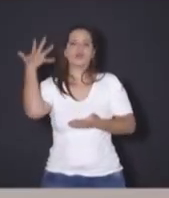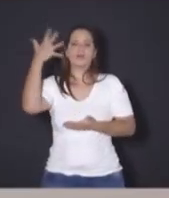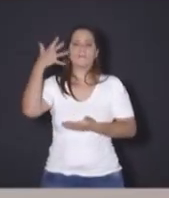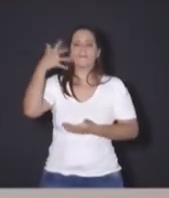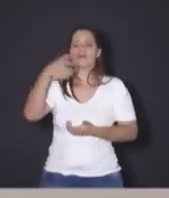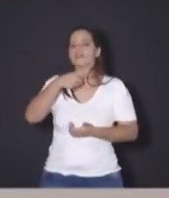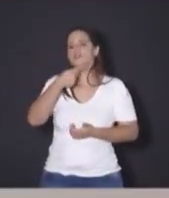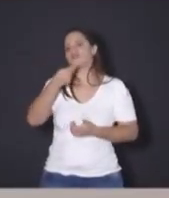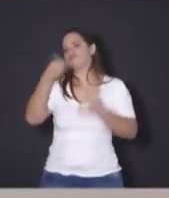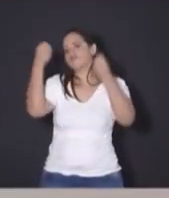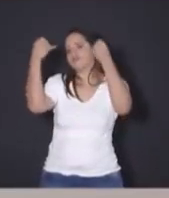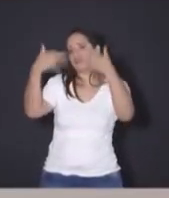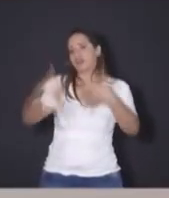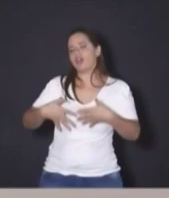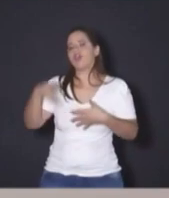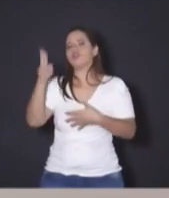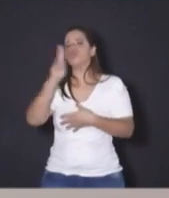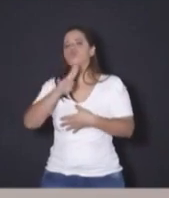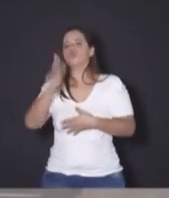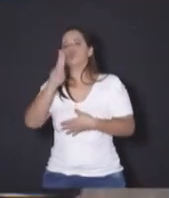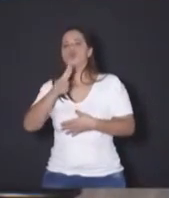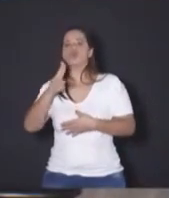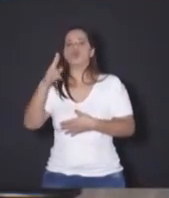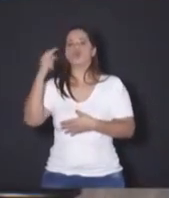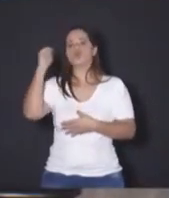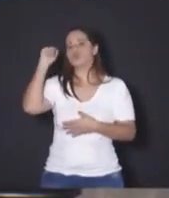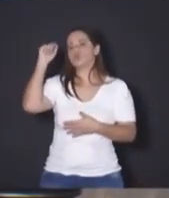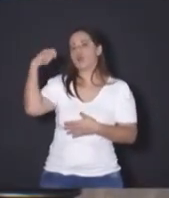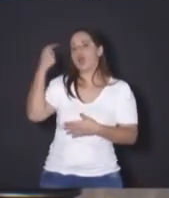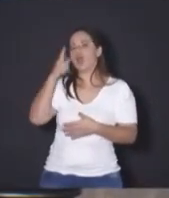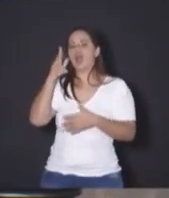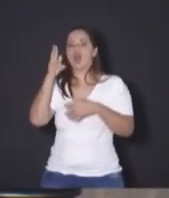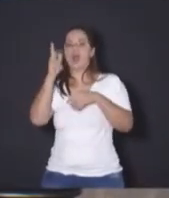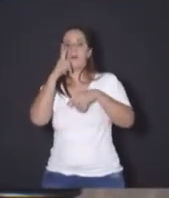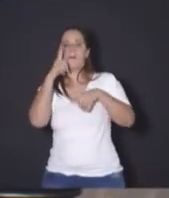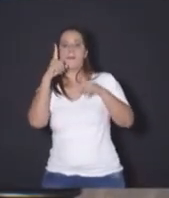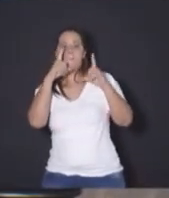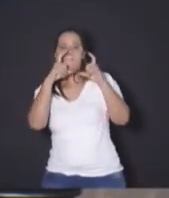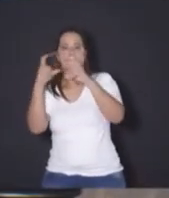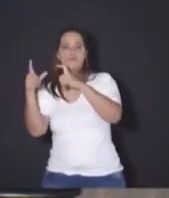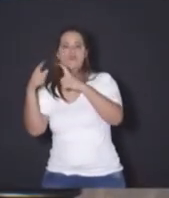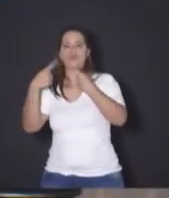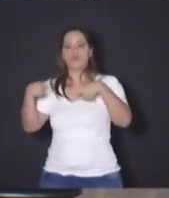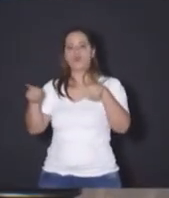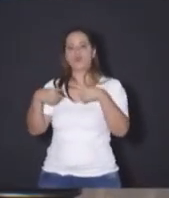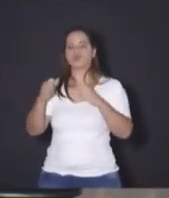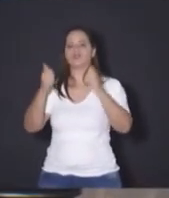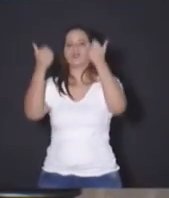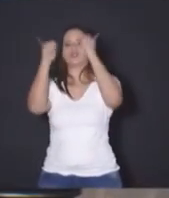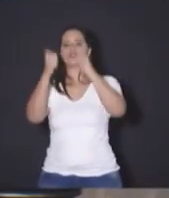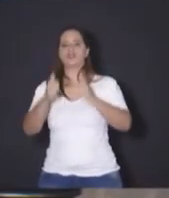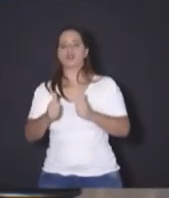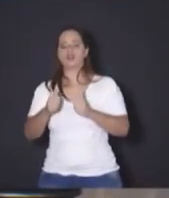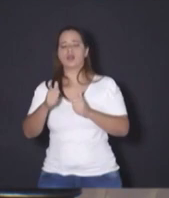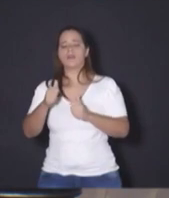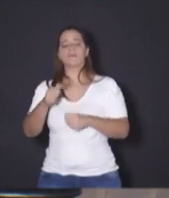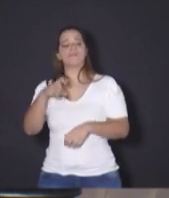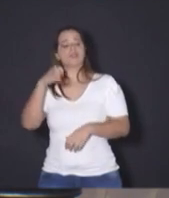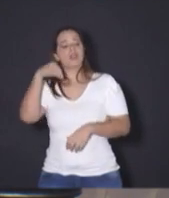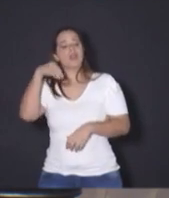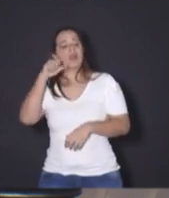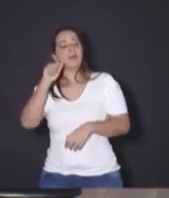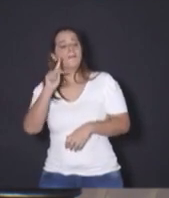falando do uso de alguns artistas, né, de imagens, de músicas do candomblé. Macota,